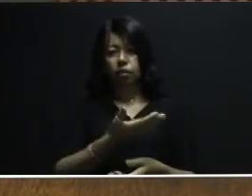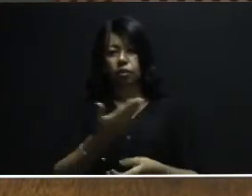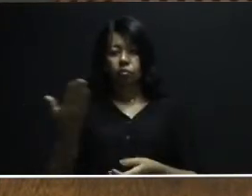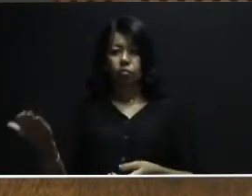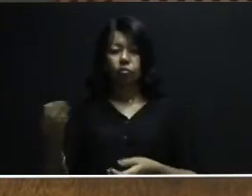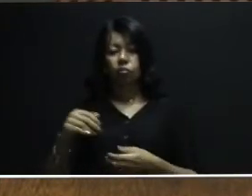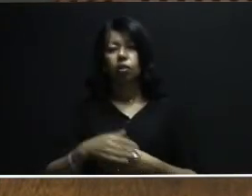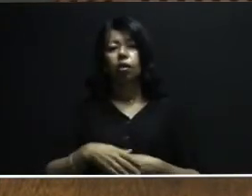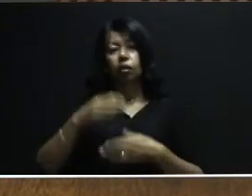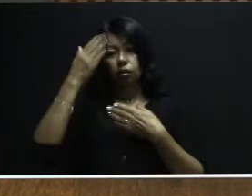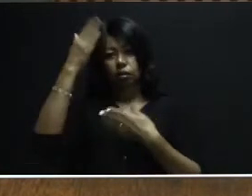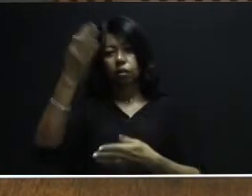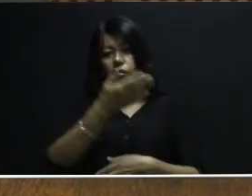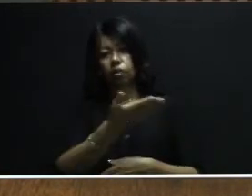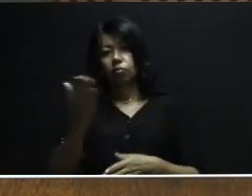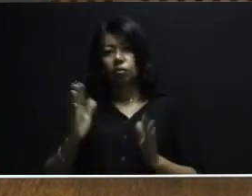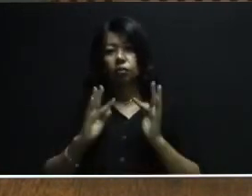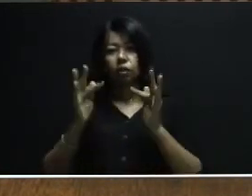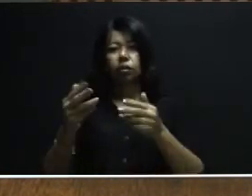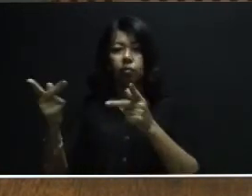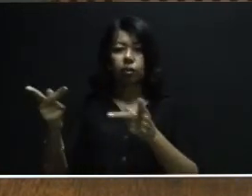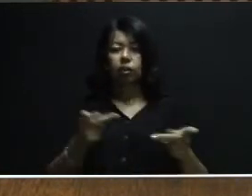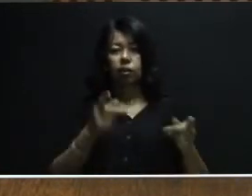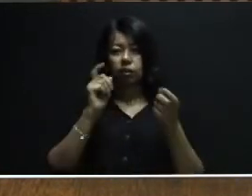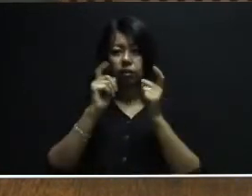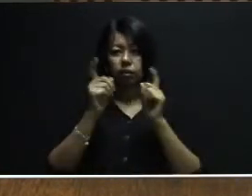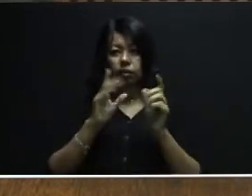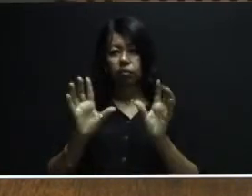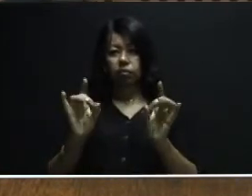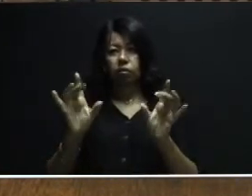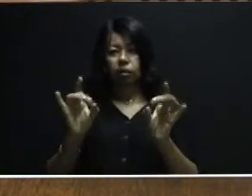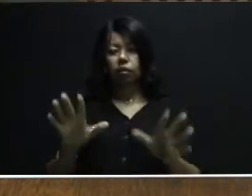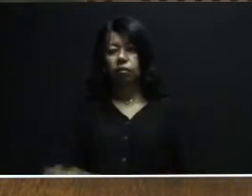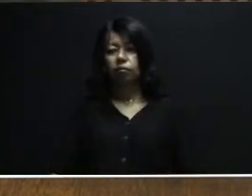isso, agradecendo a todos, declaro encerrado o presente ato solene.